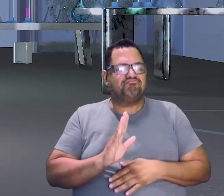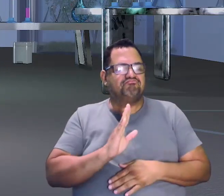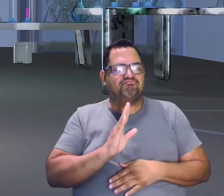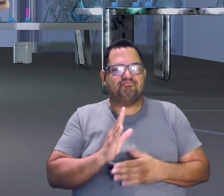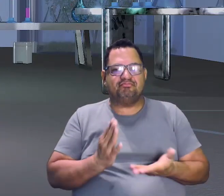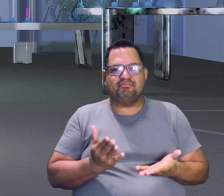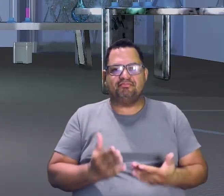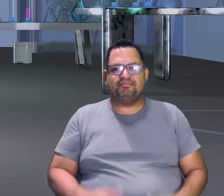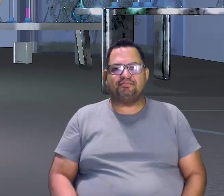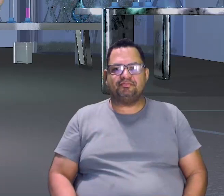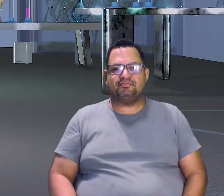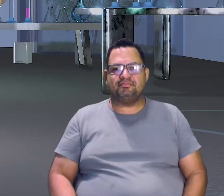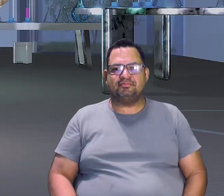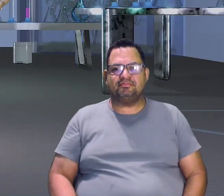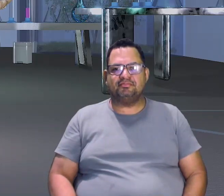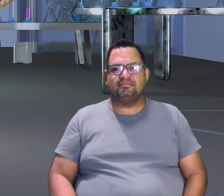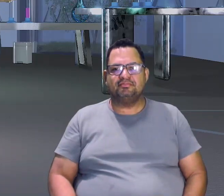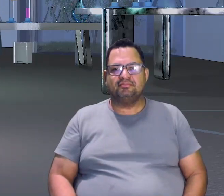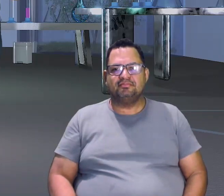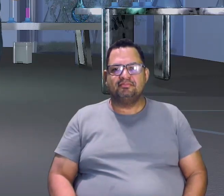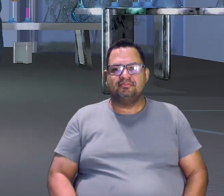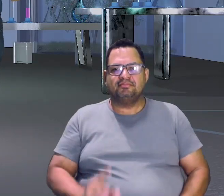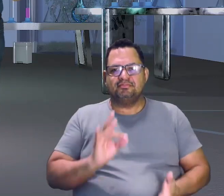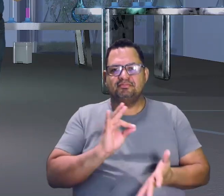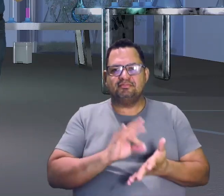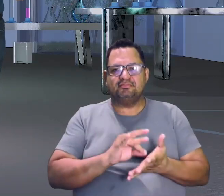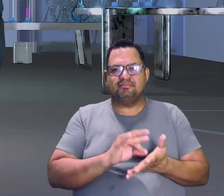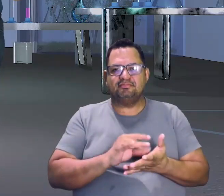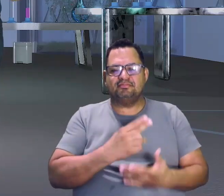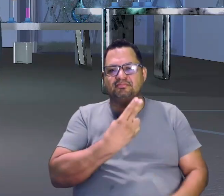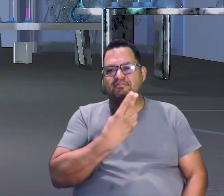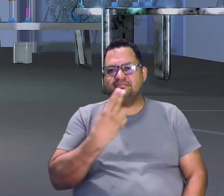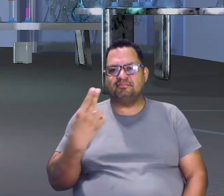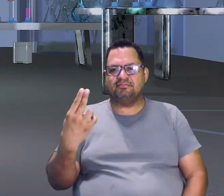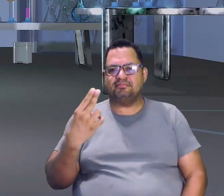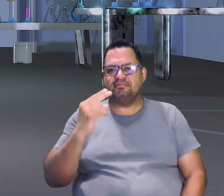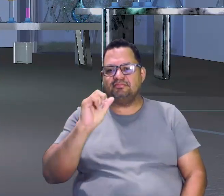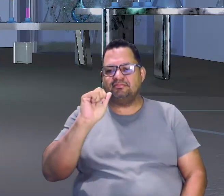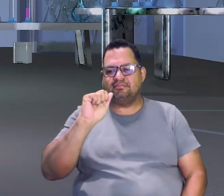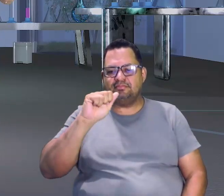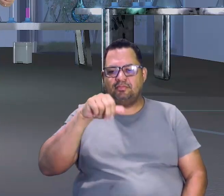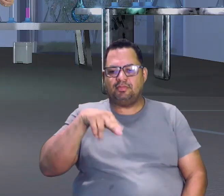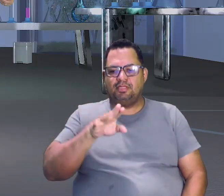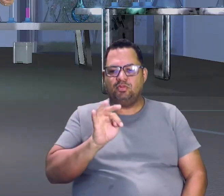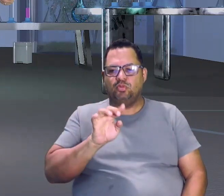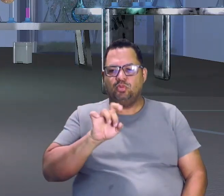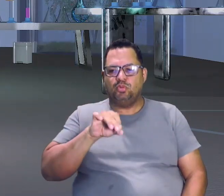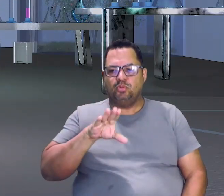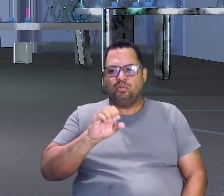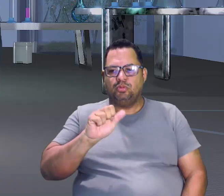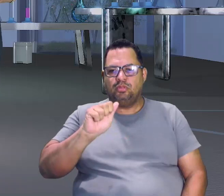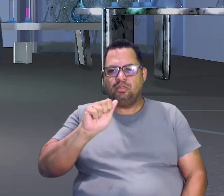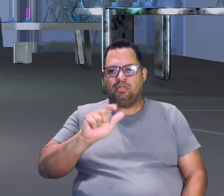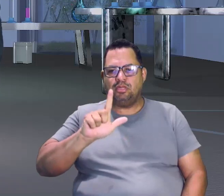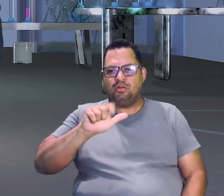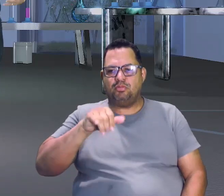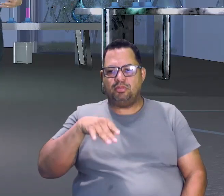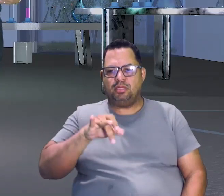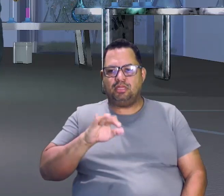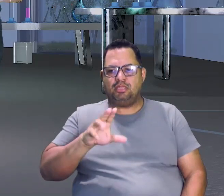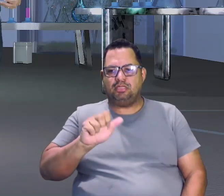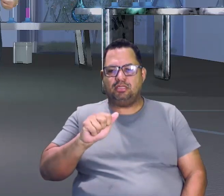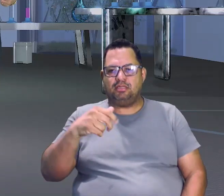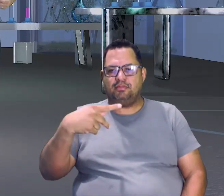são. Olha, na realidade, o meu nome é Antônio Almeida Pereira, mais